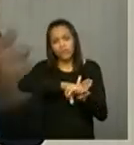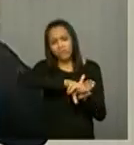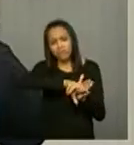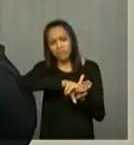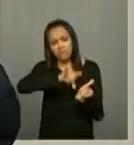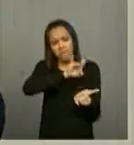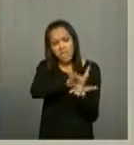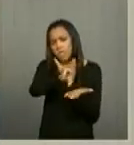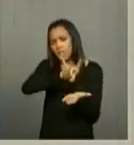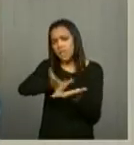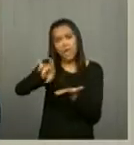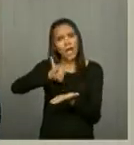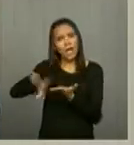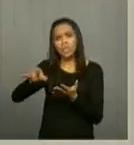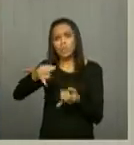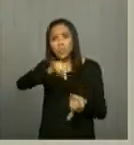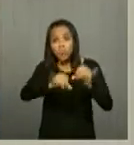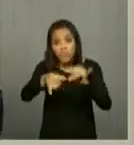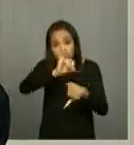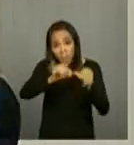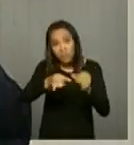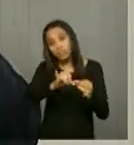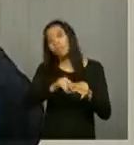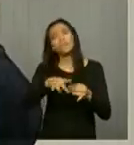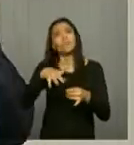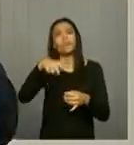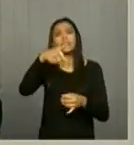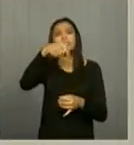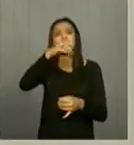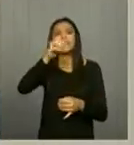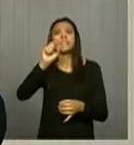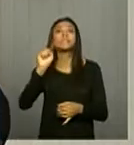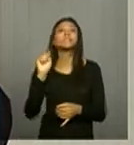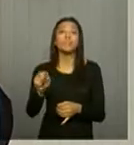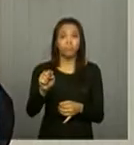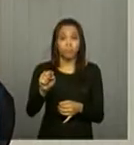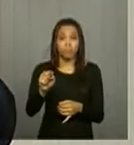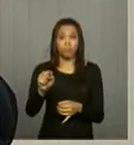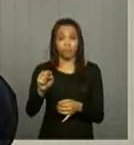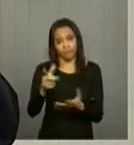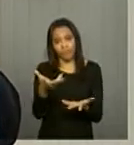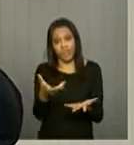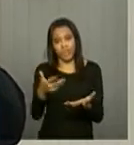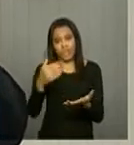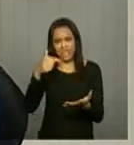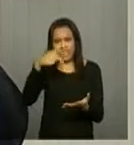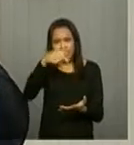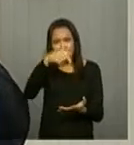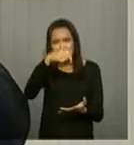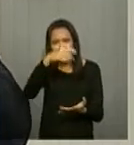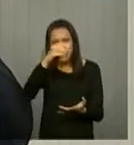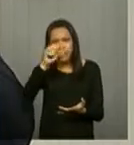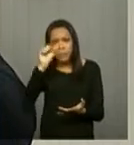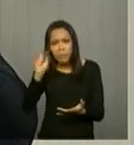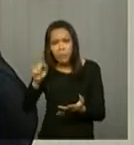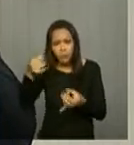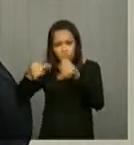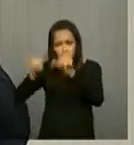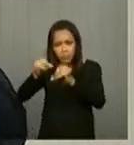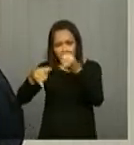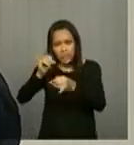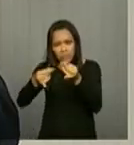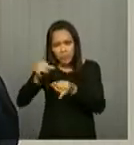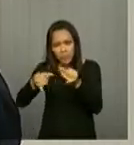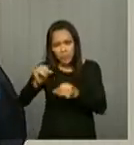professor lula falou em 700 mil então nesse espectro de substâncias examinados pesquisadas